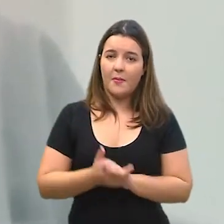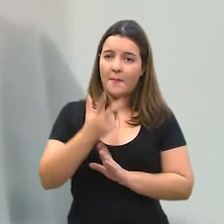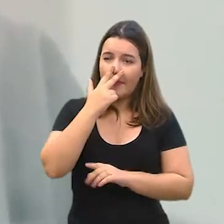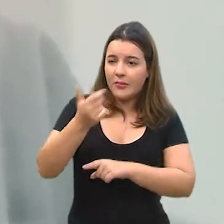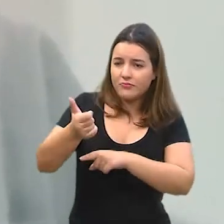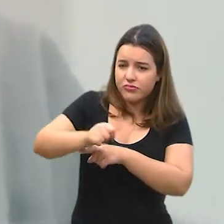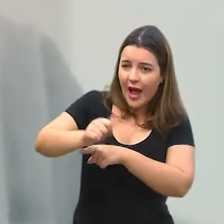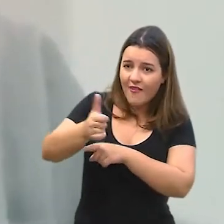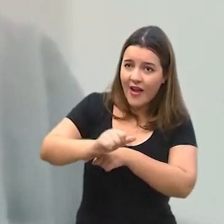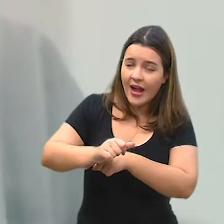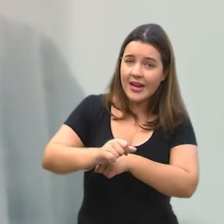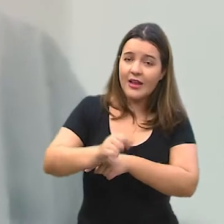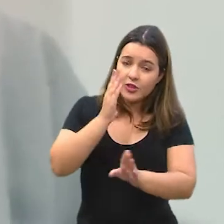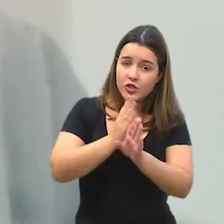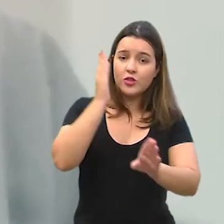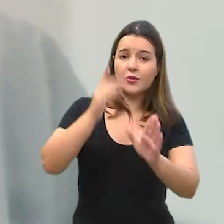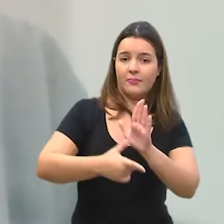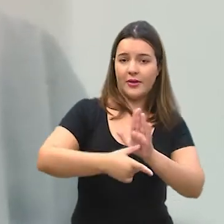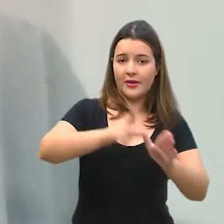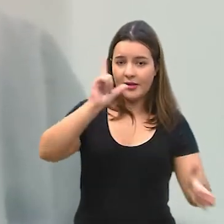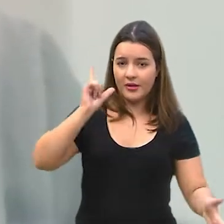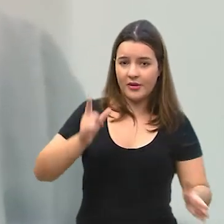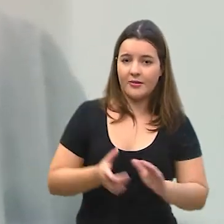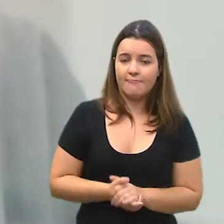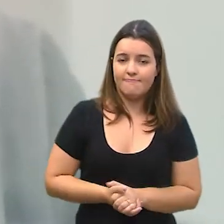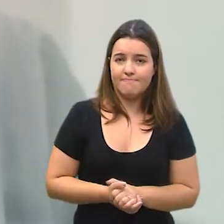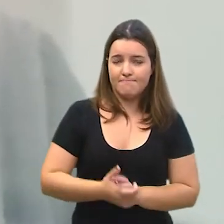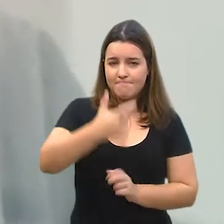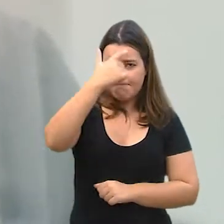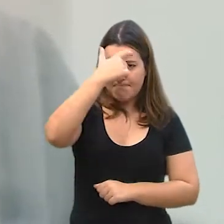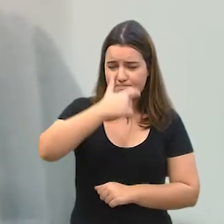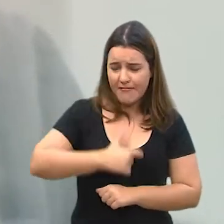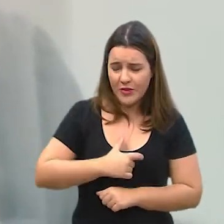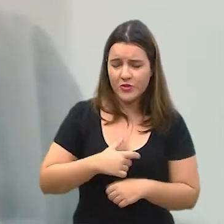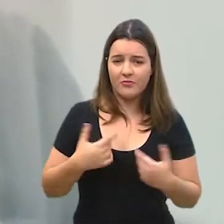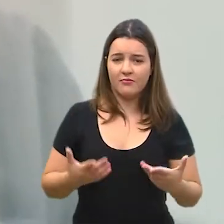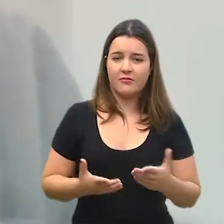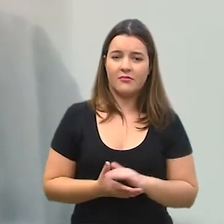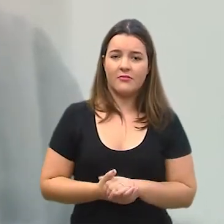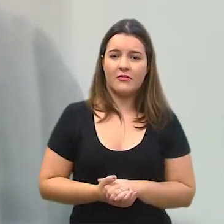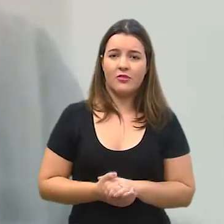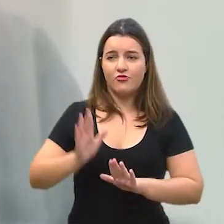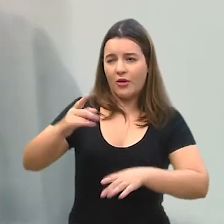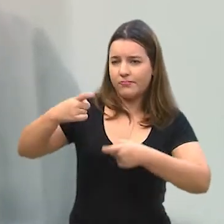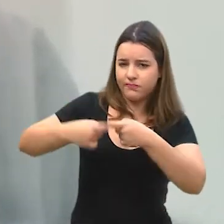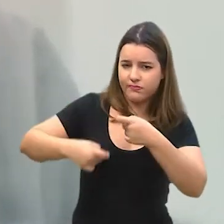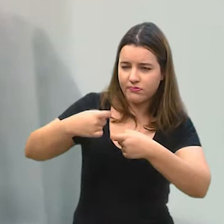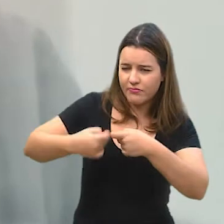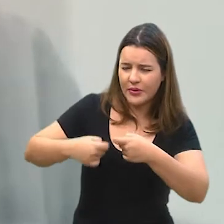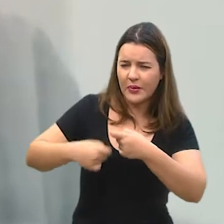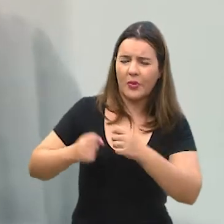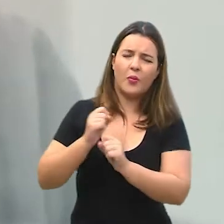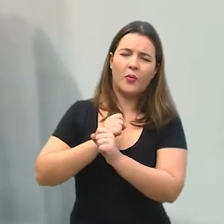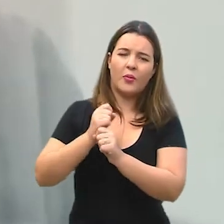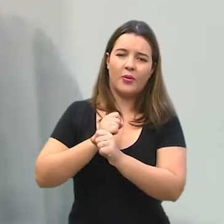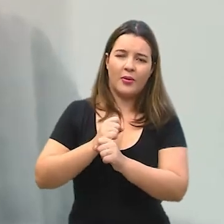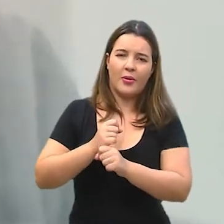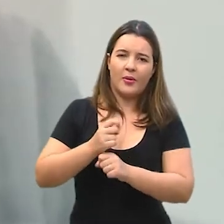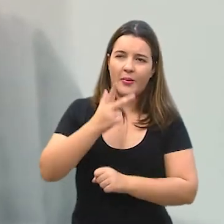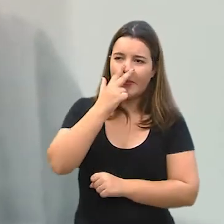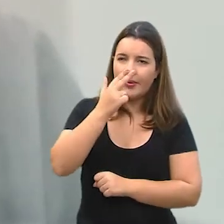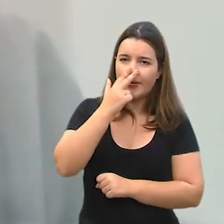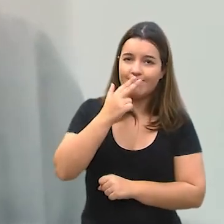um contato sexual com uma pessoa desconhecida e ter algum problema com o uso do preservativo ou não utilizou, hoje em dia